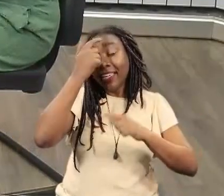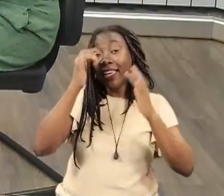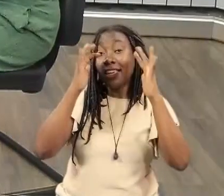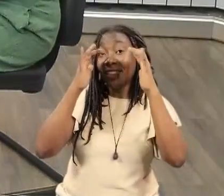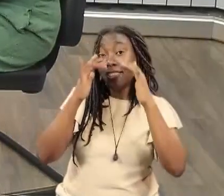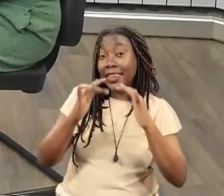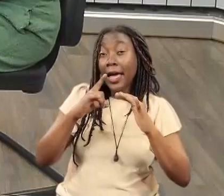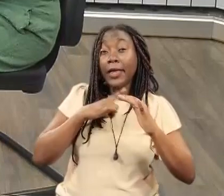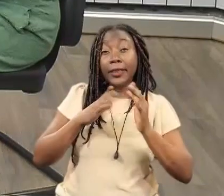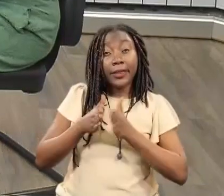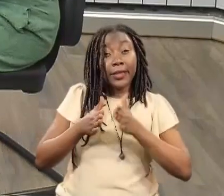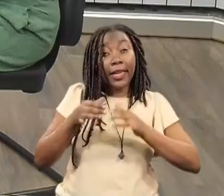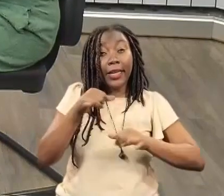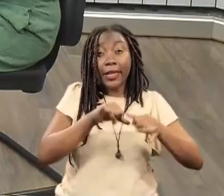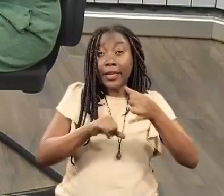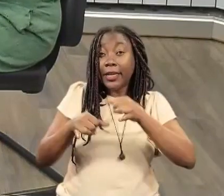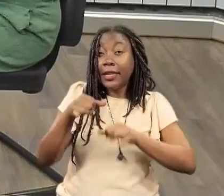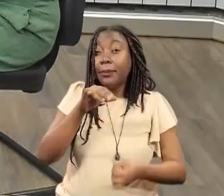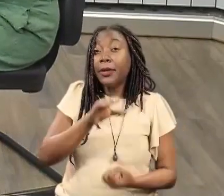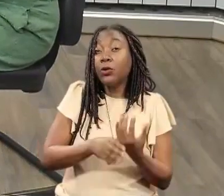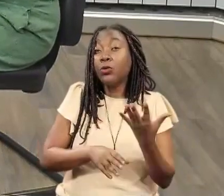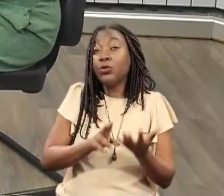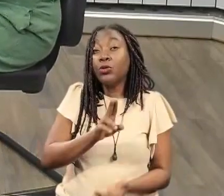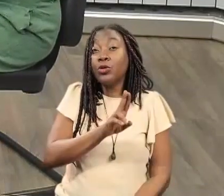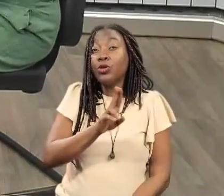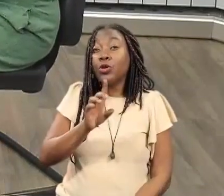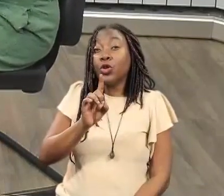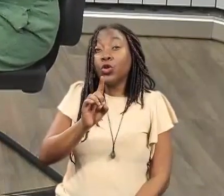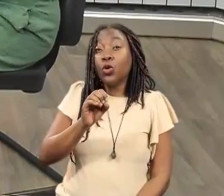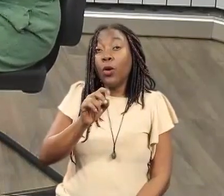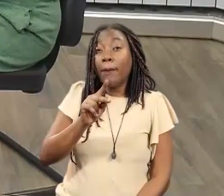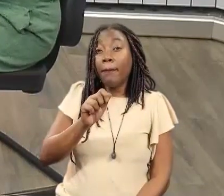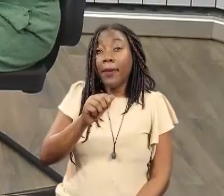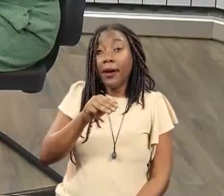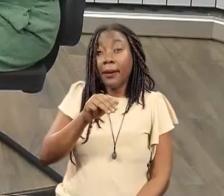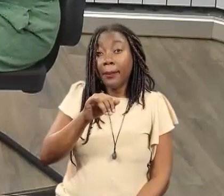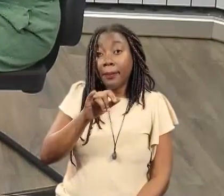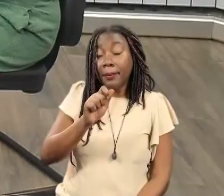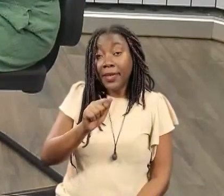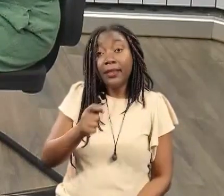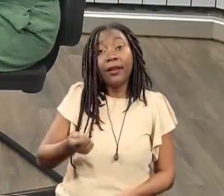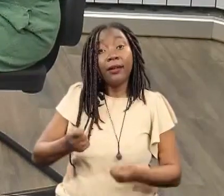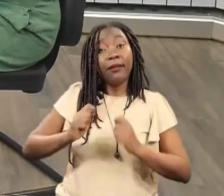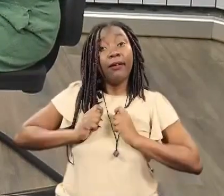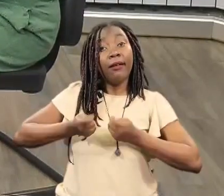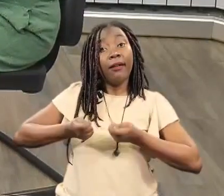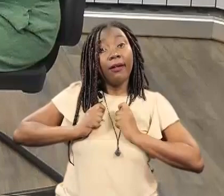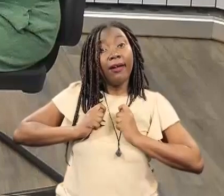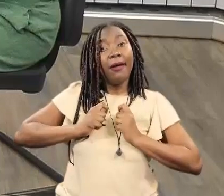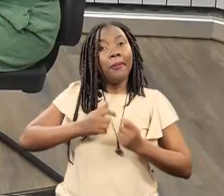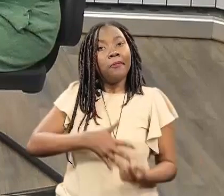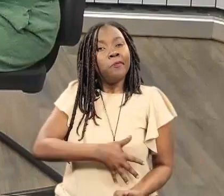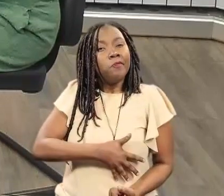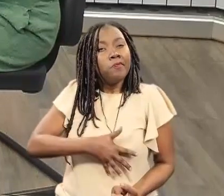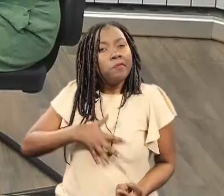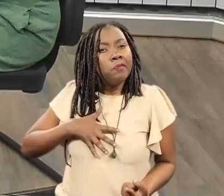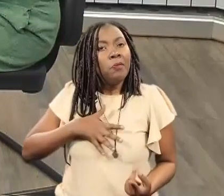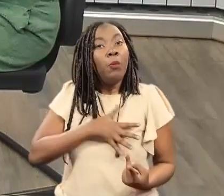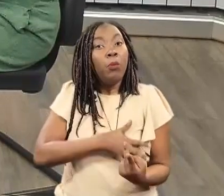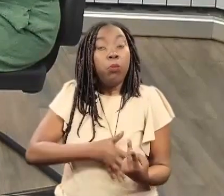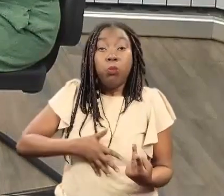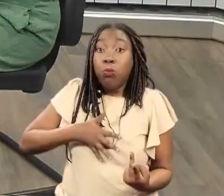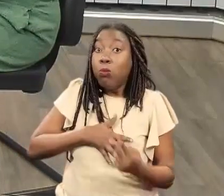químico chamado dopamina, né, que provoca aí, muitas vezes, o prazer e a satisfação. Só que